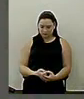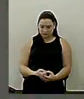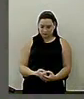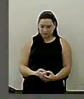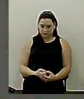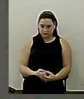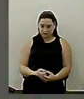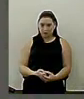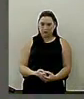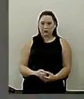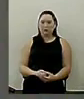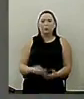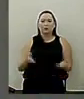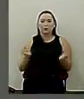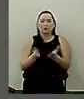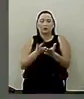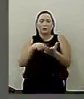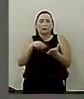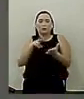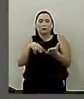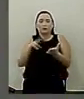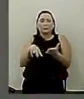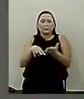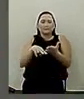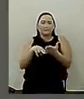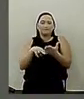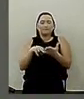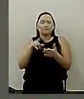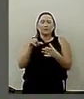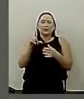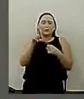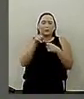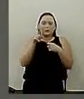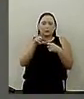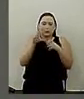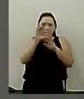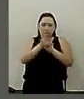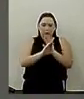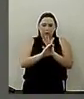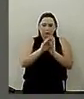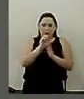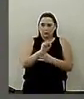Eu quero convidar os irmãos que abram comigo a palavra do Senhor em Lucas, capítulo 8,